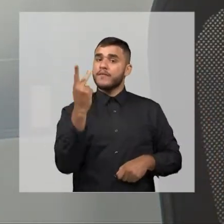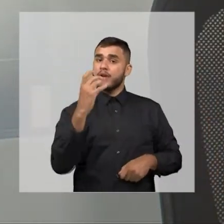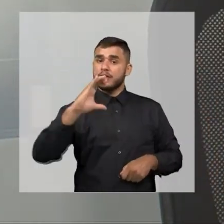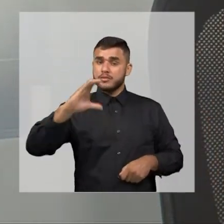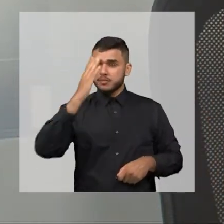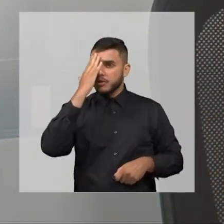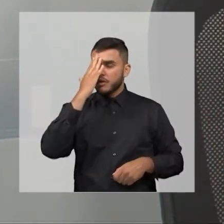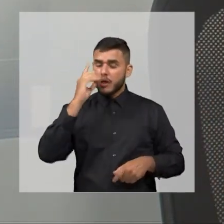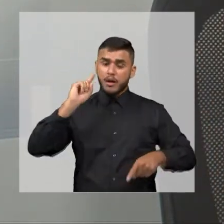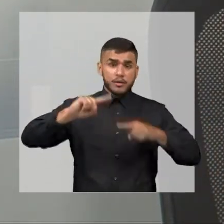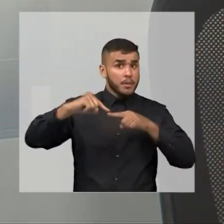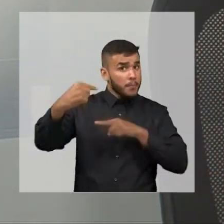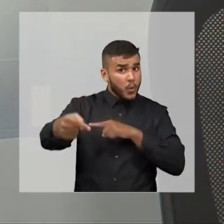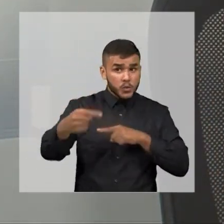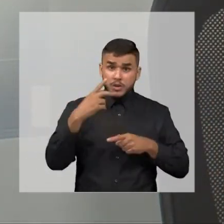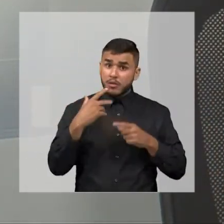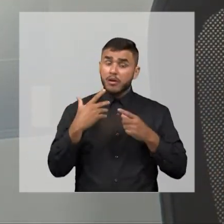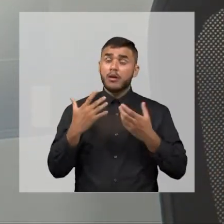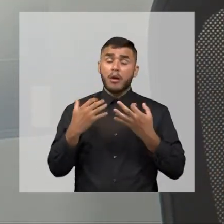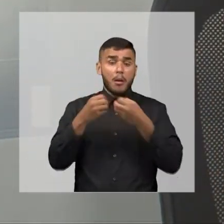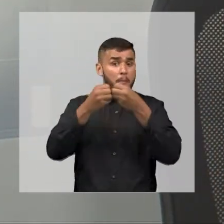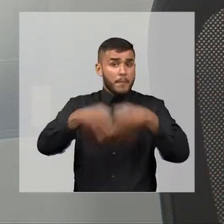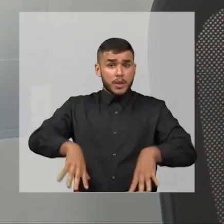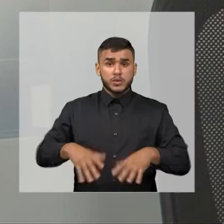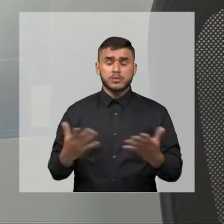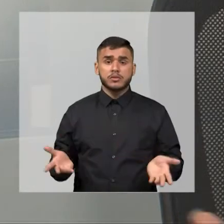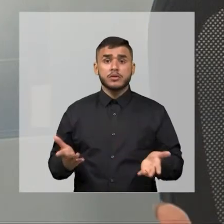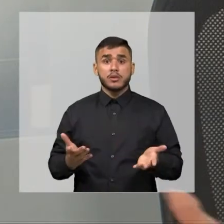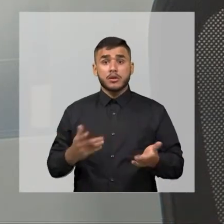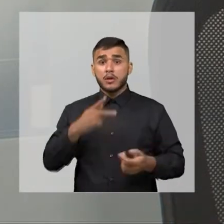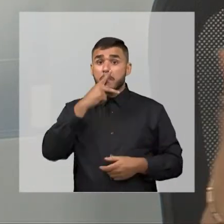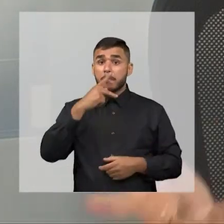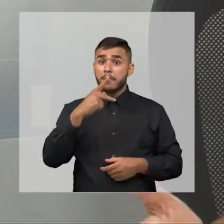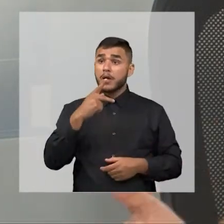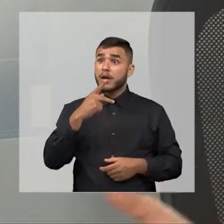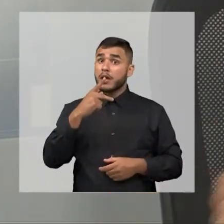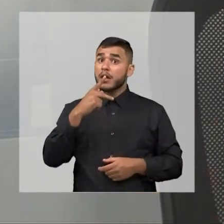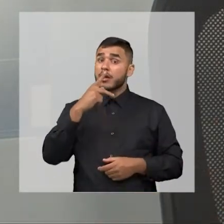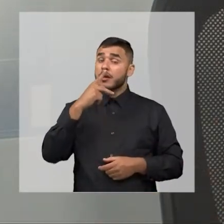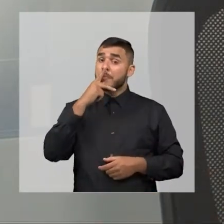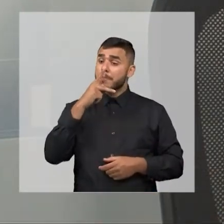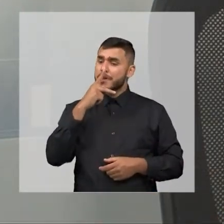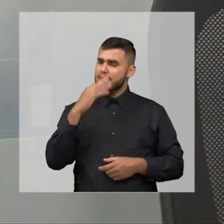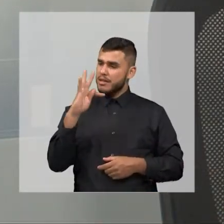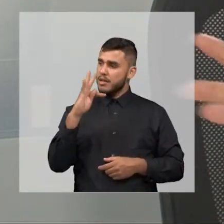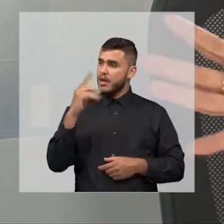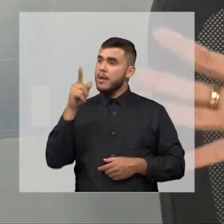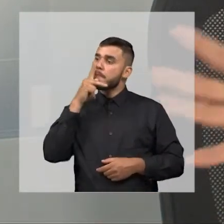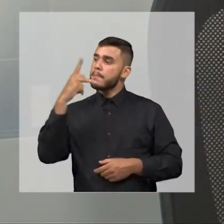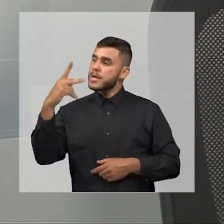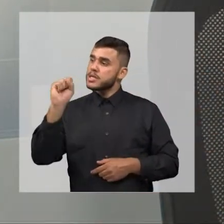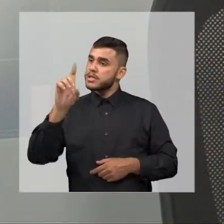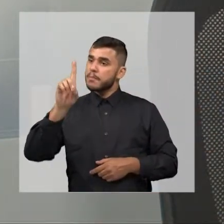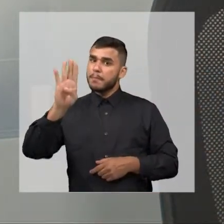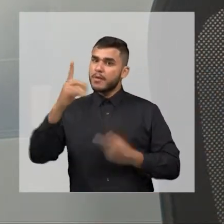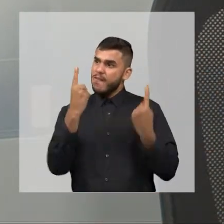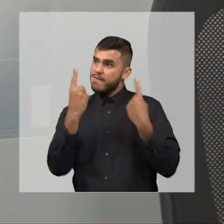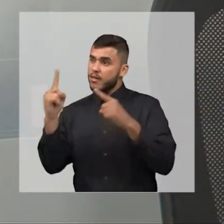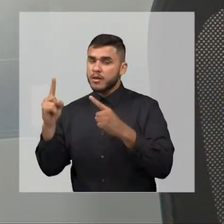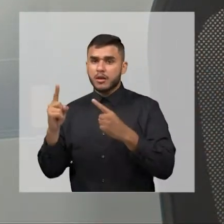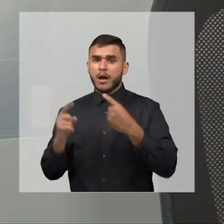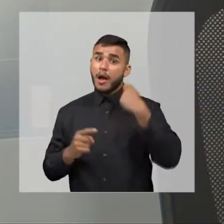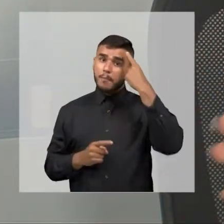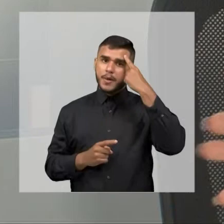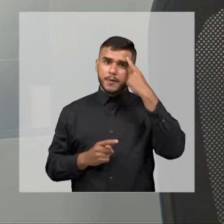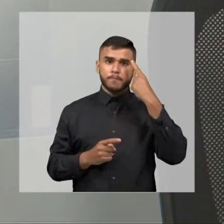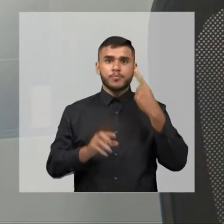Enfim, acabou prejudicando as pessoas com o tempo, provou-se que o Plano Real era uma coisa muito boa e a gente está nele até hoje aí, graças a